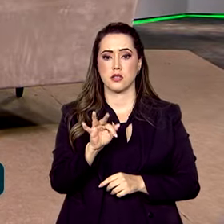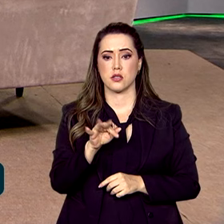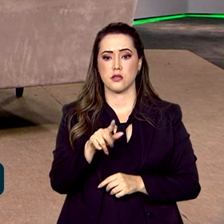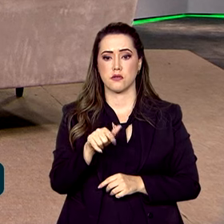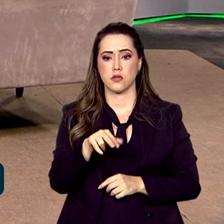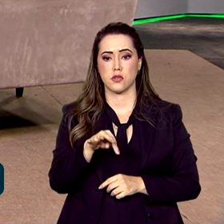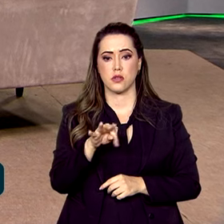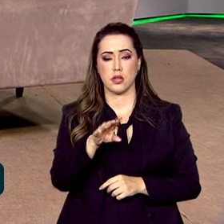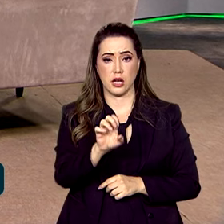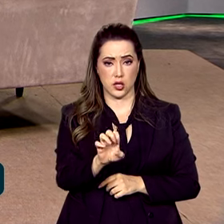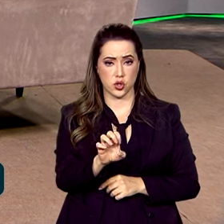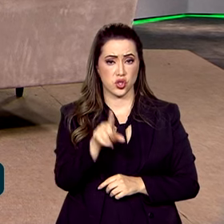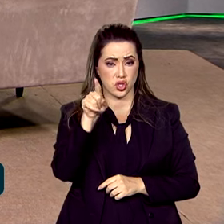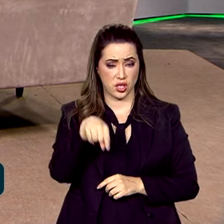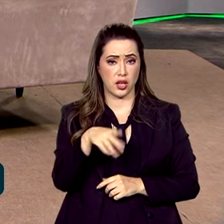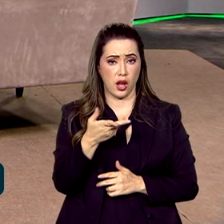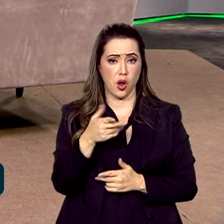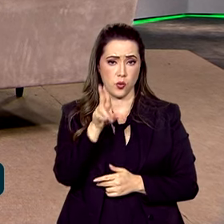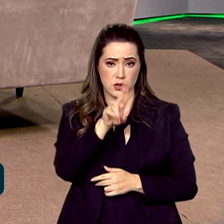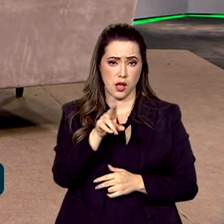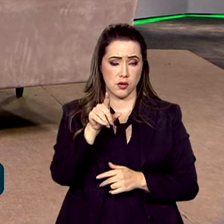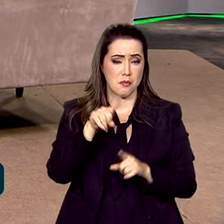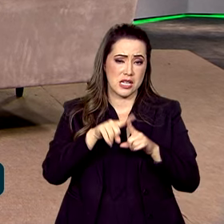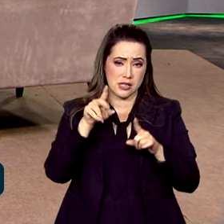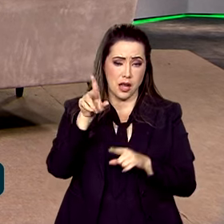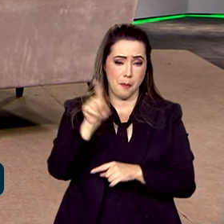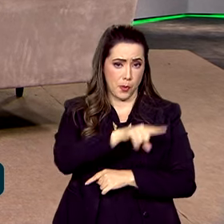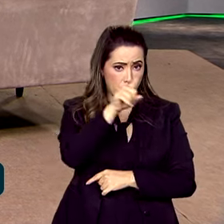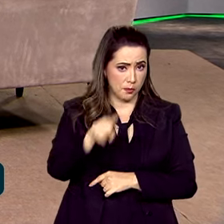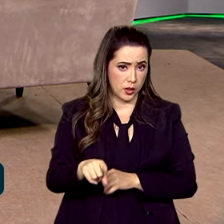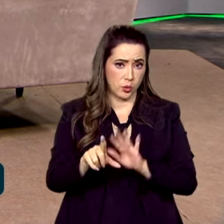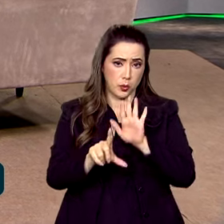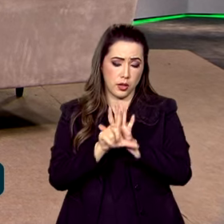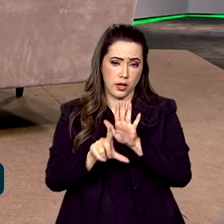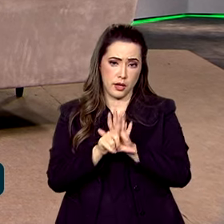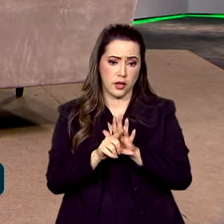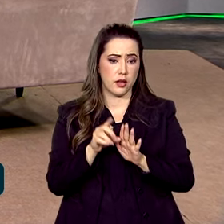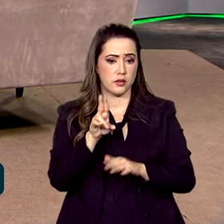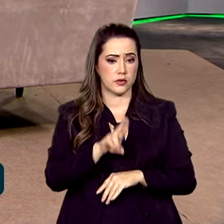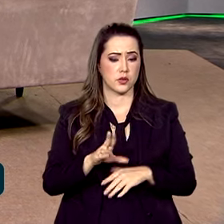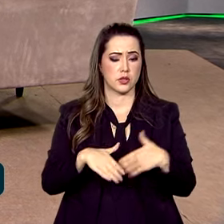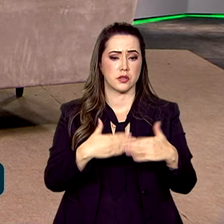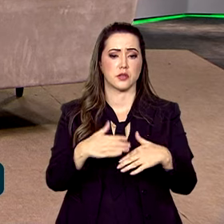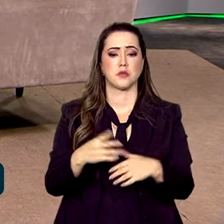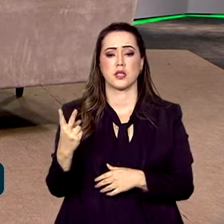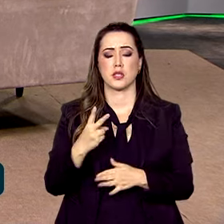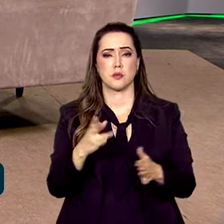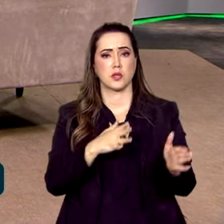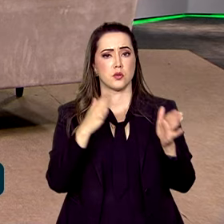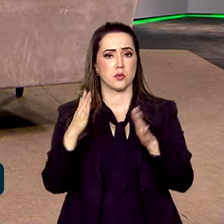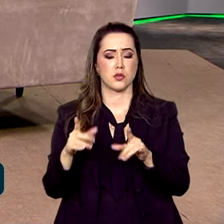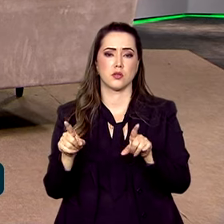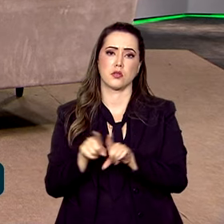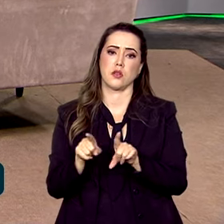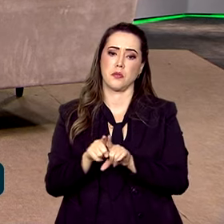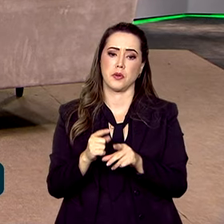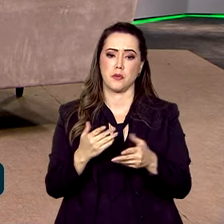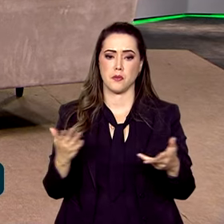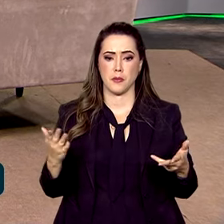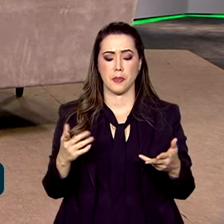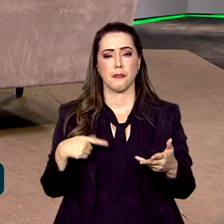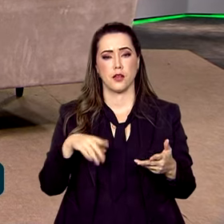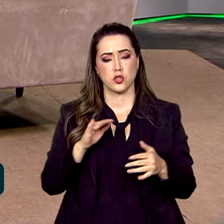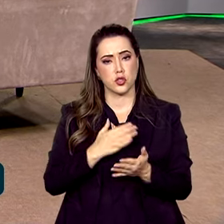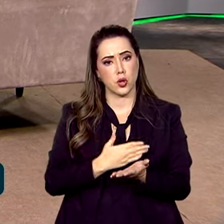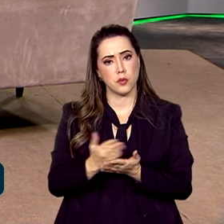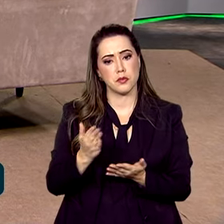Então, várias identificações foram feitas nesse processo. E nessa segunda fase, inclusive, nós já iniciamos a